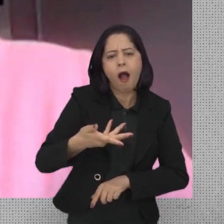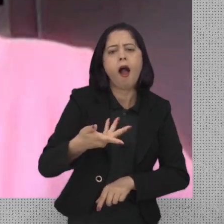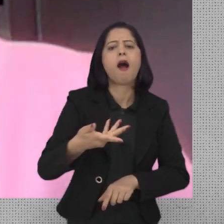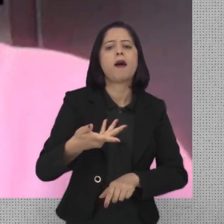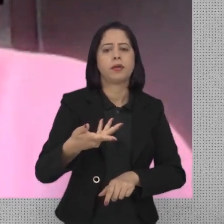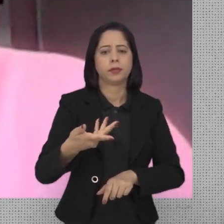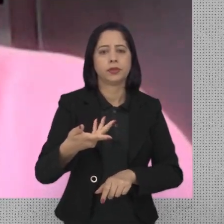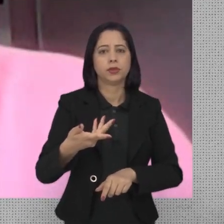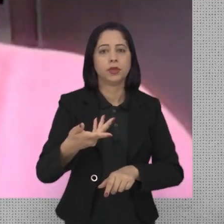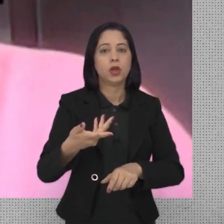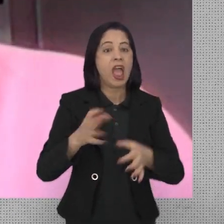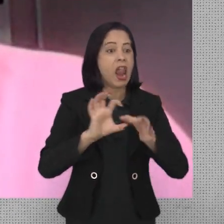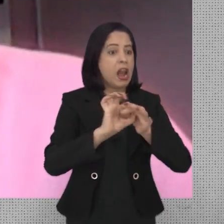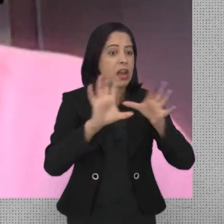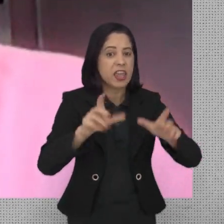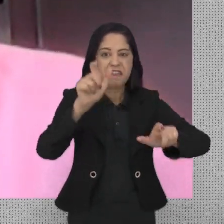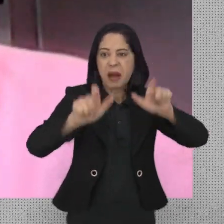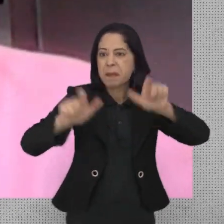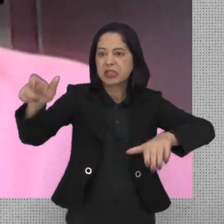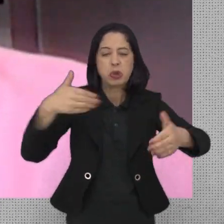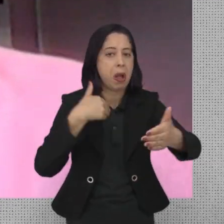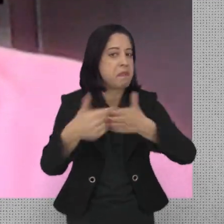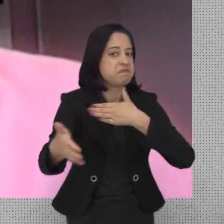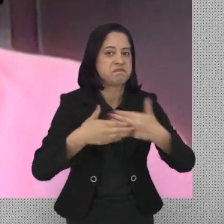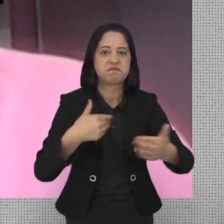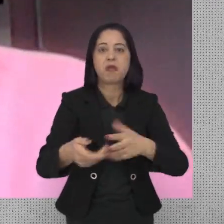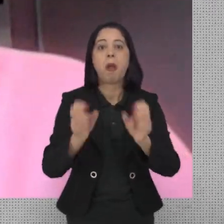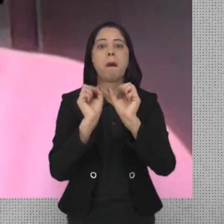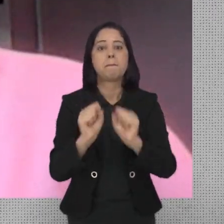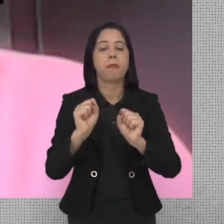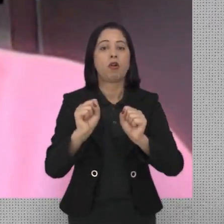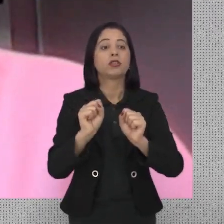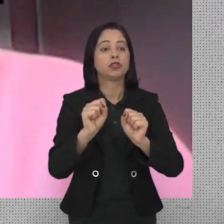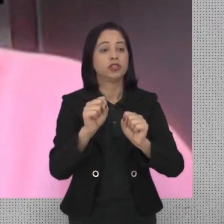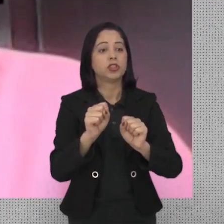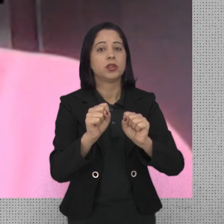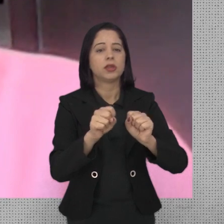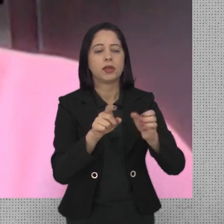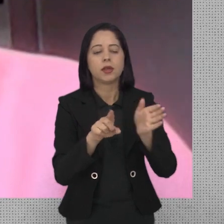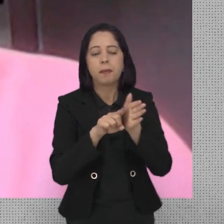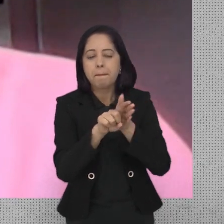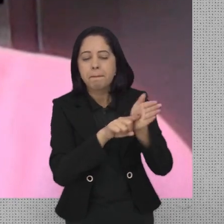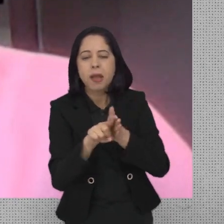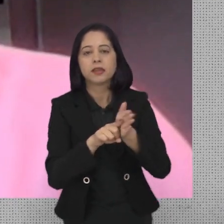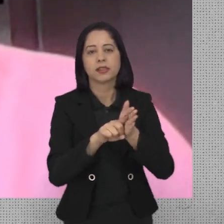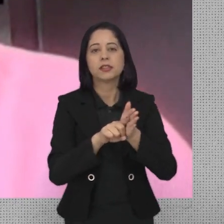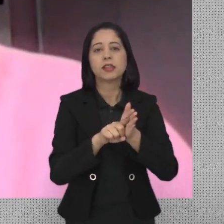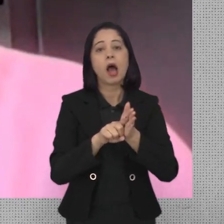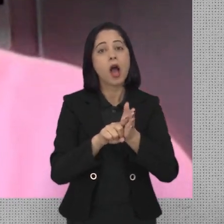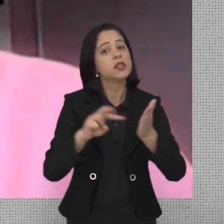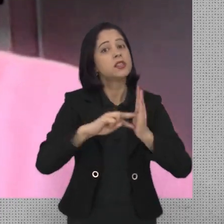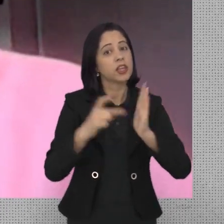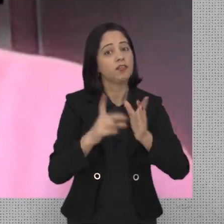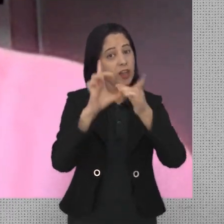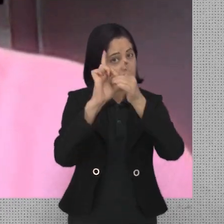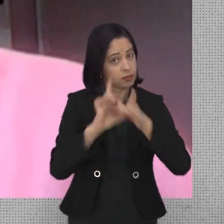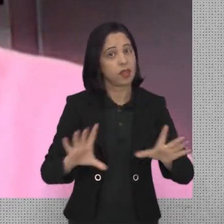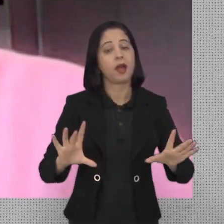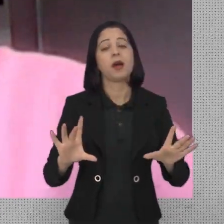tudo que você faz público. E isso é um pilar da democracia, isso é algo importante para a política, que você não